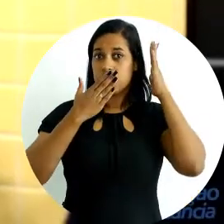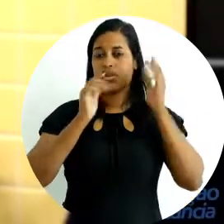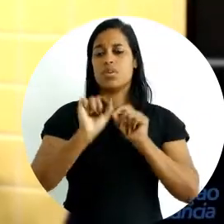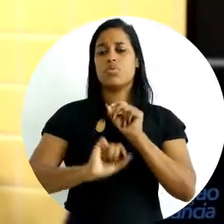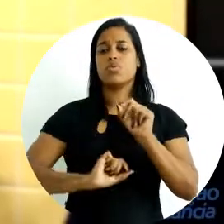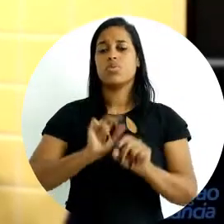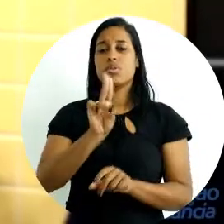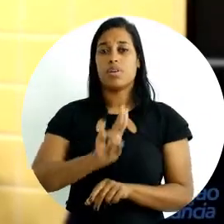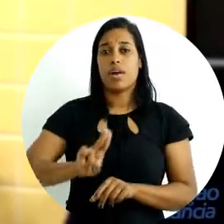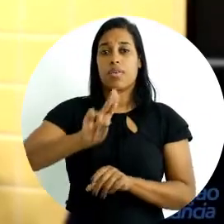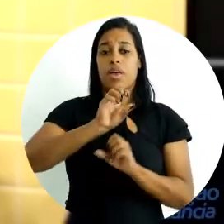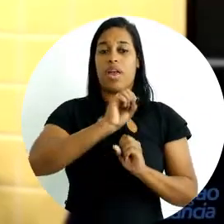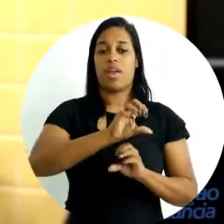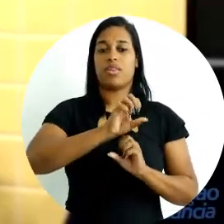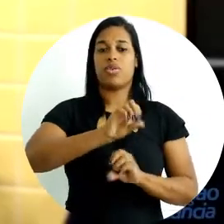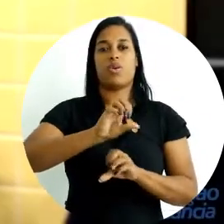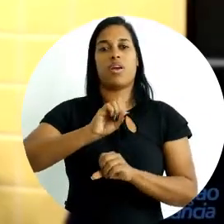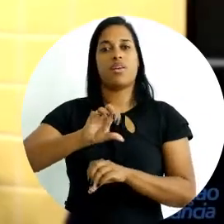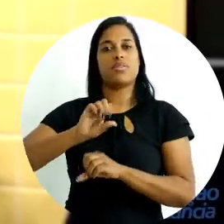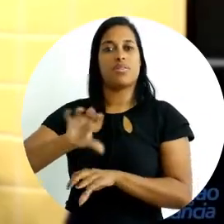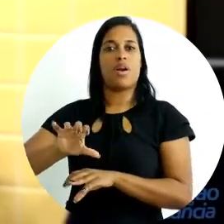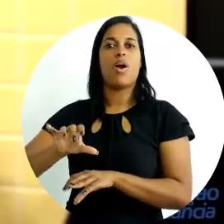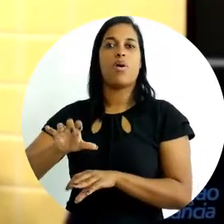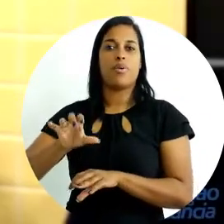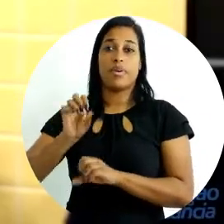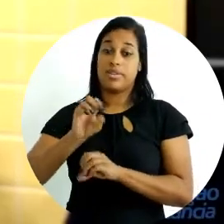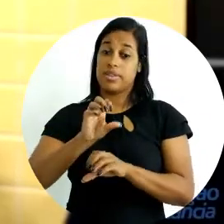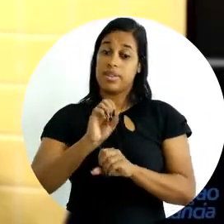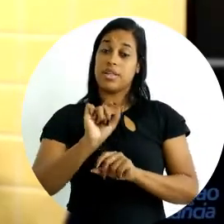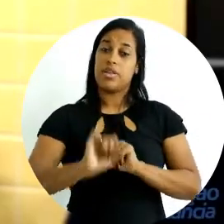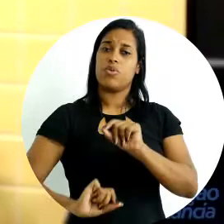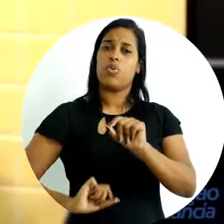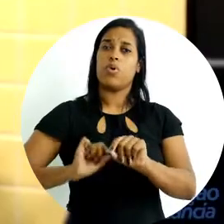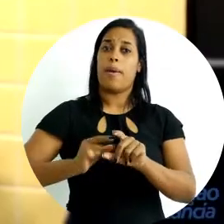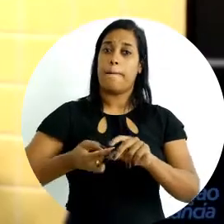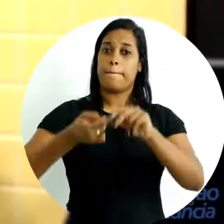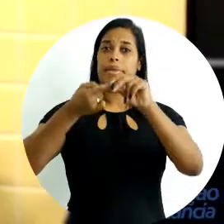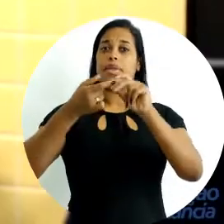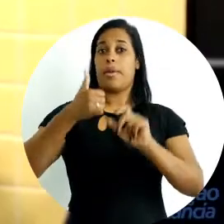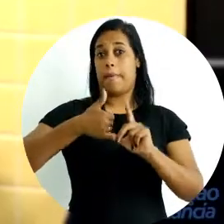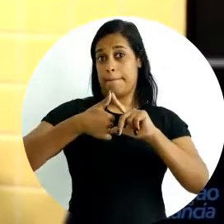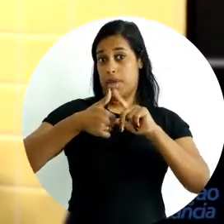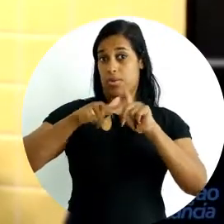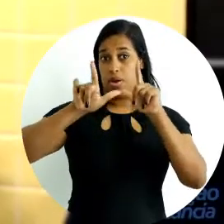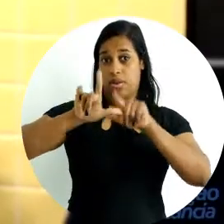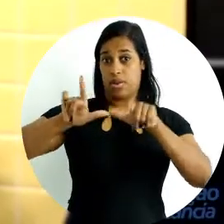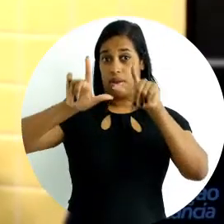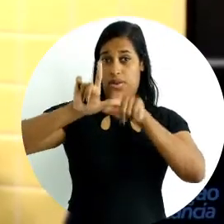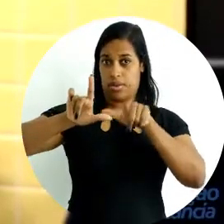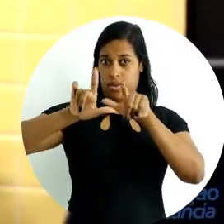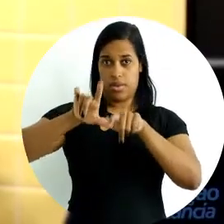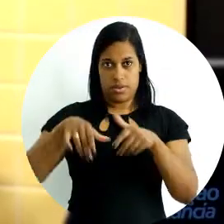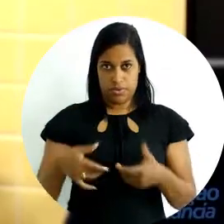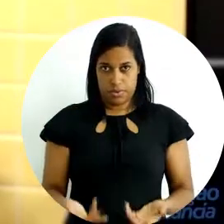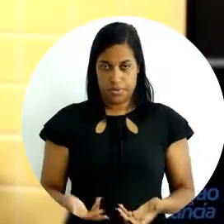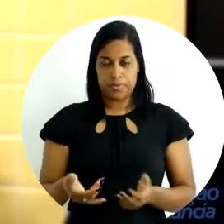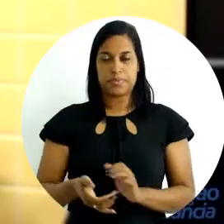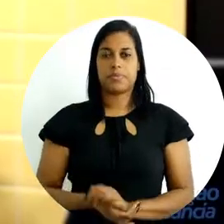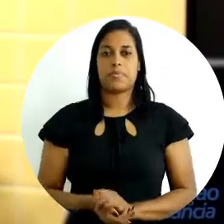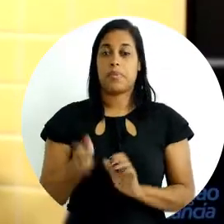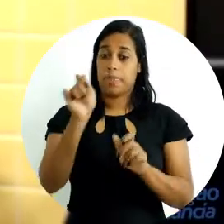jesuítas utilizavam-se da educação, ensinando primeiramente as letras,